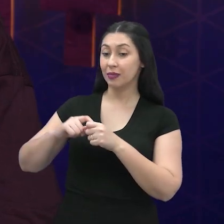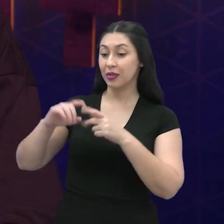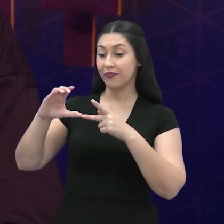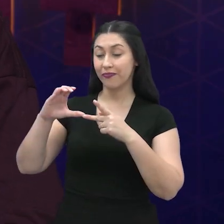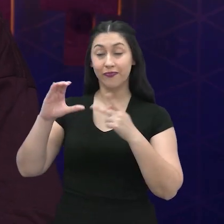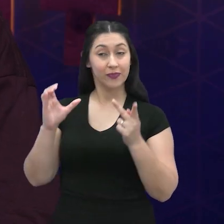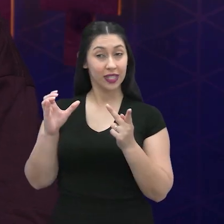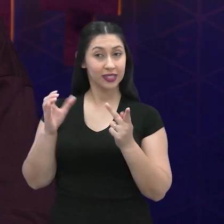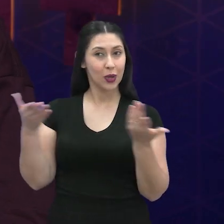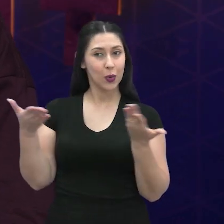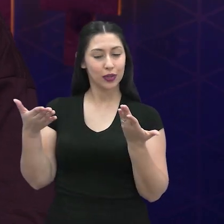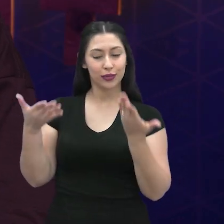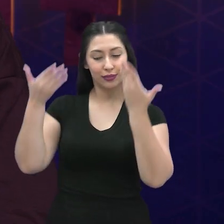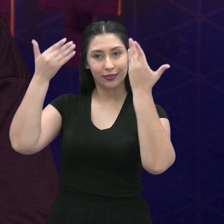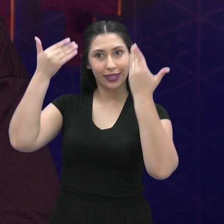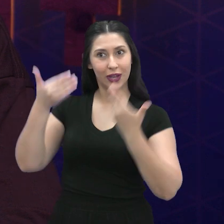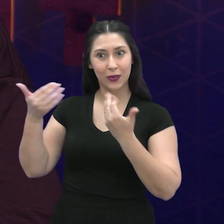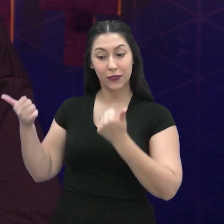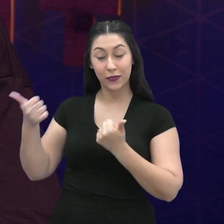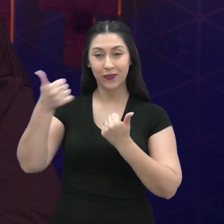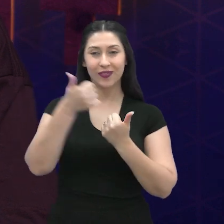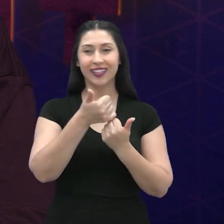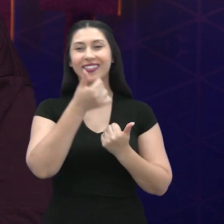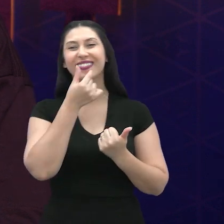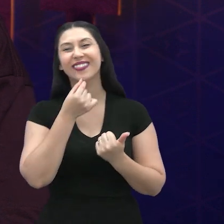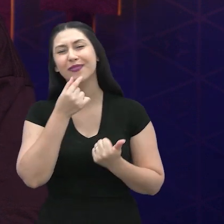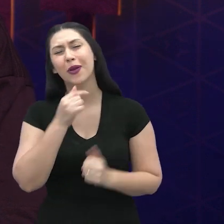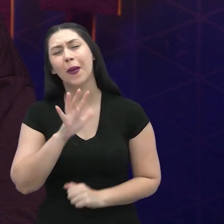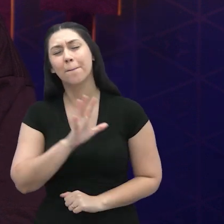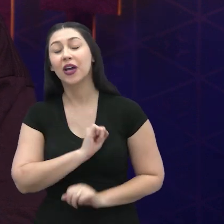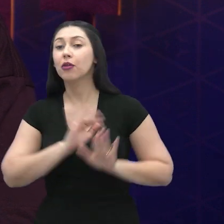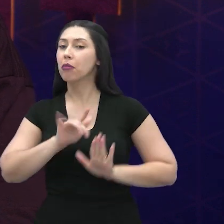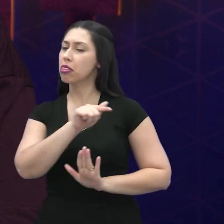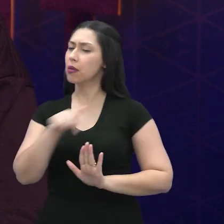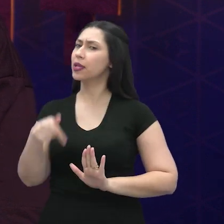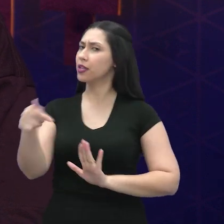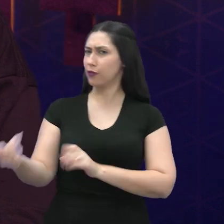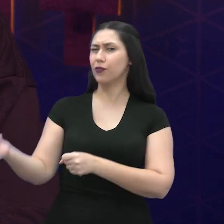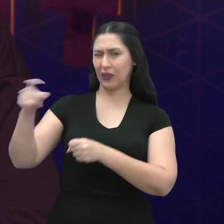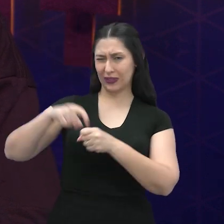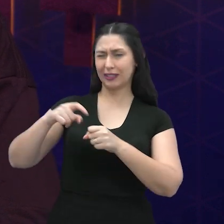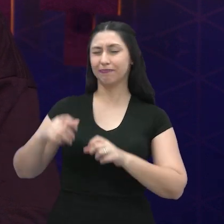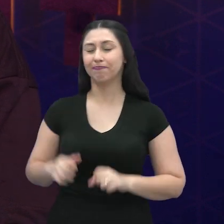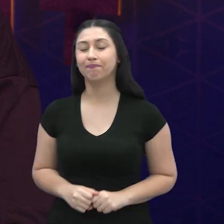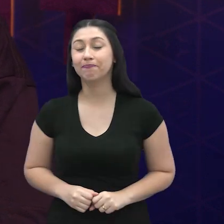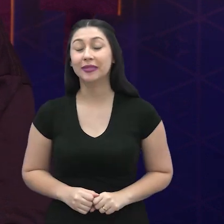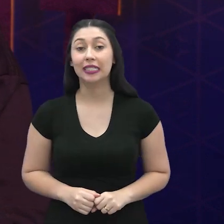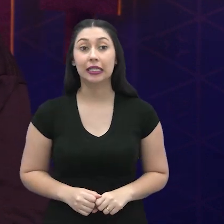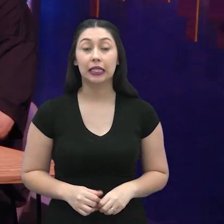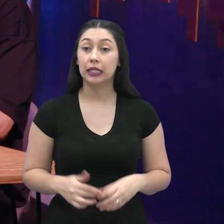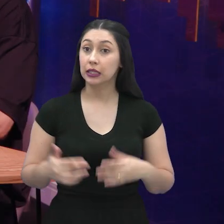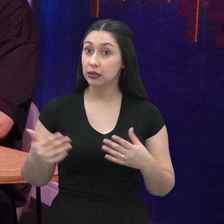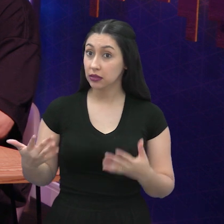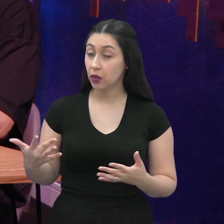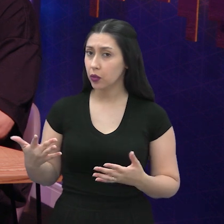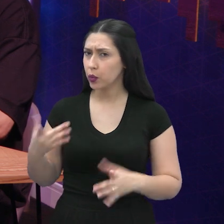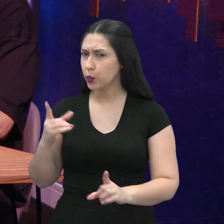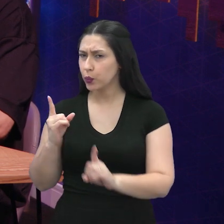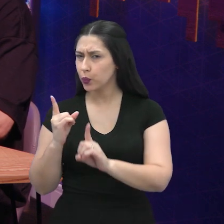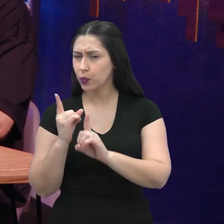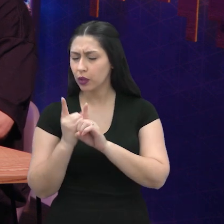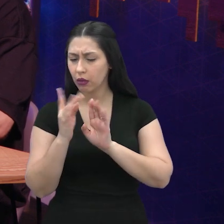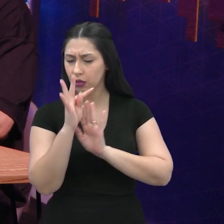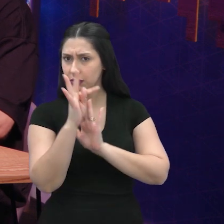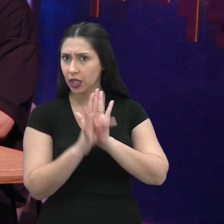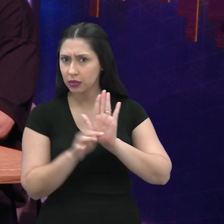De volta com o nosso Pode Ser, dessa vez eu aqui no lugarzinho do nosso querido Samuel, que semana que vem já tá aqui de volta. Tami, eu